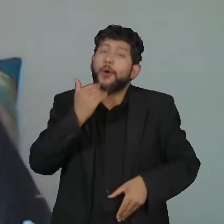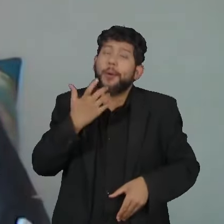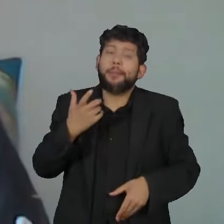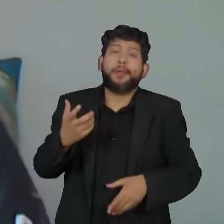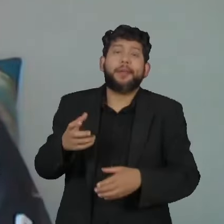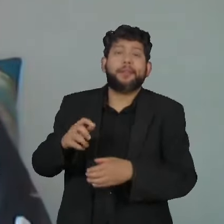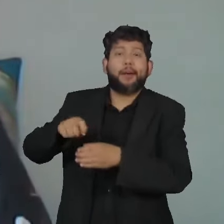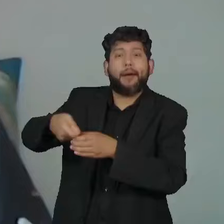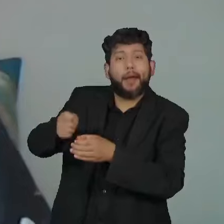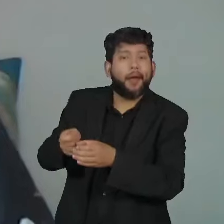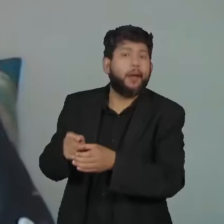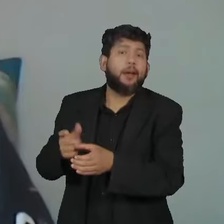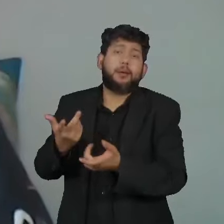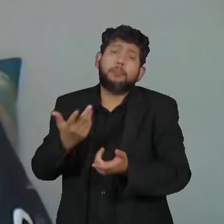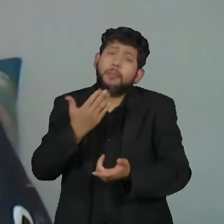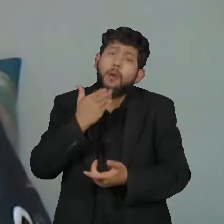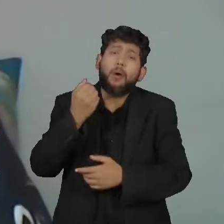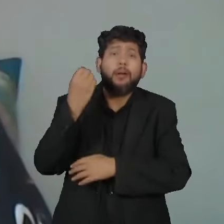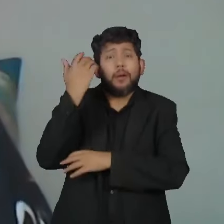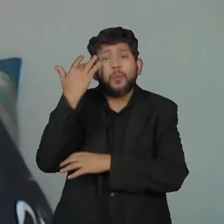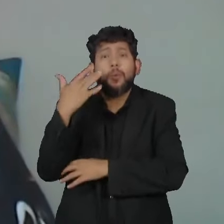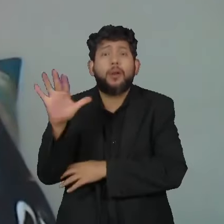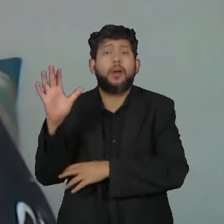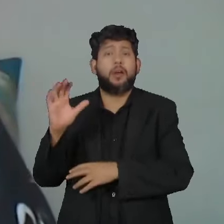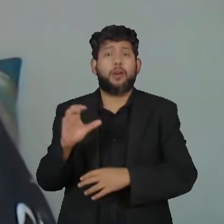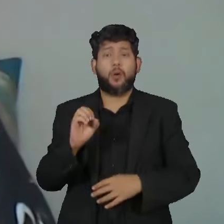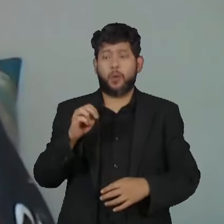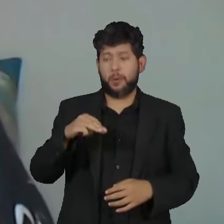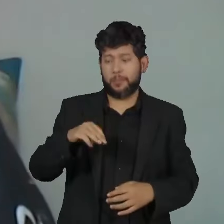mais grãos, ômega 3,